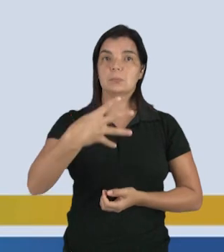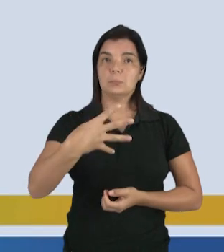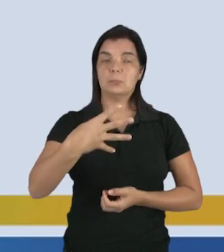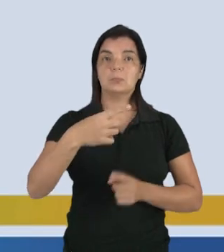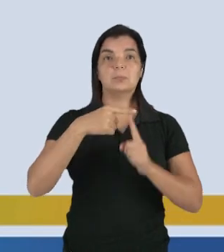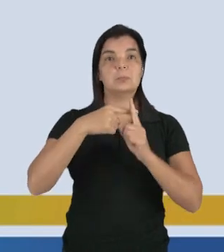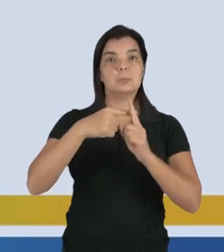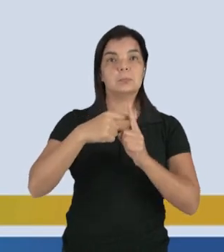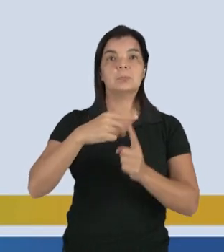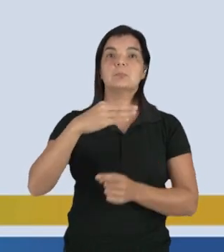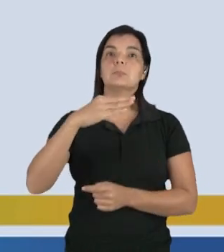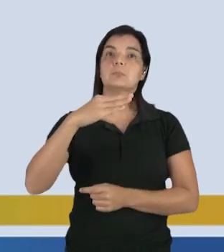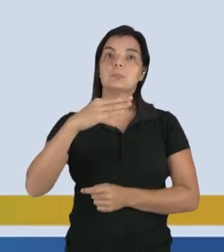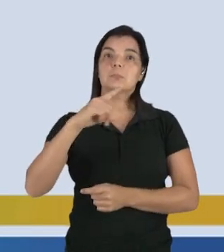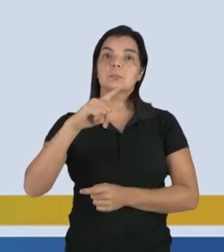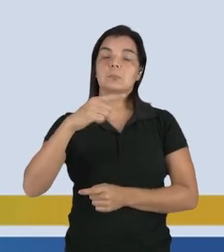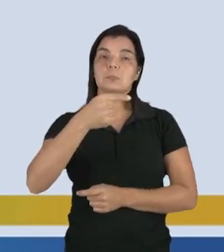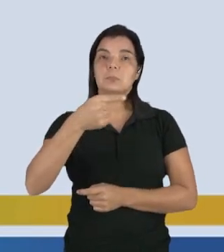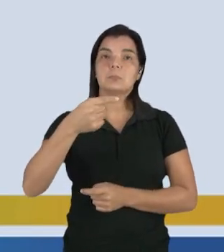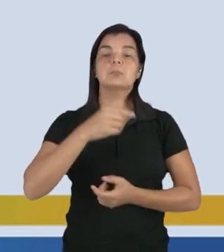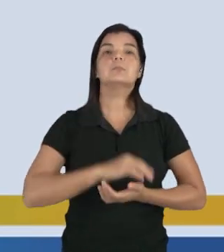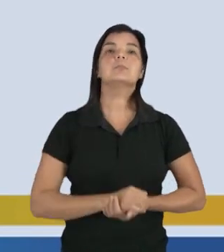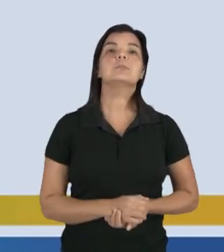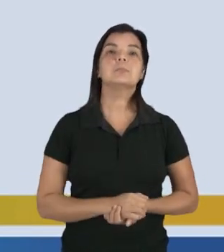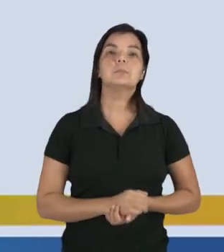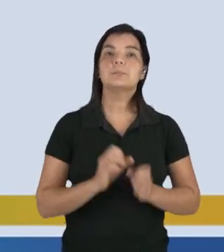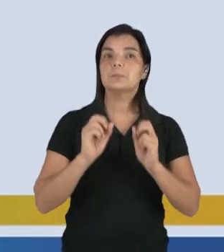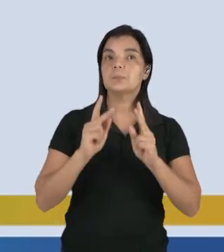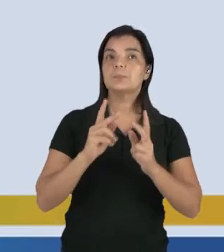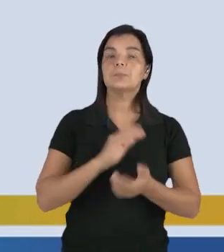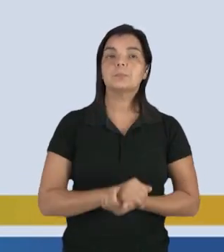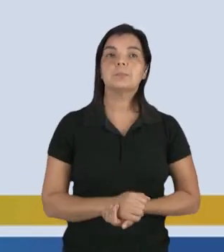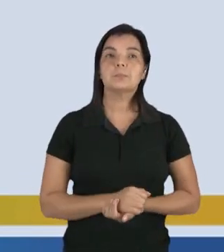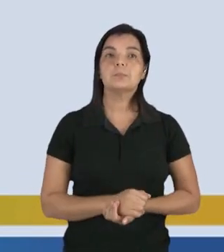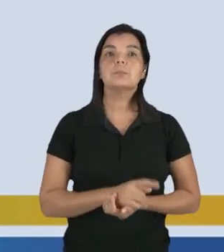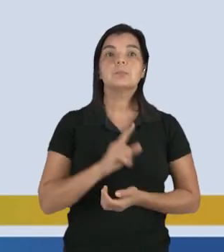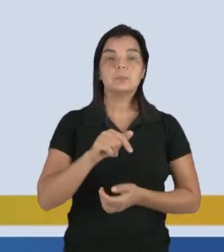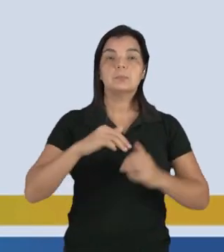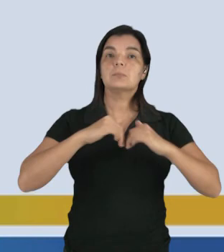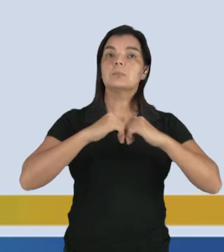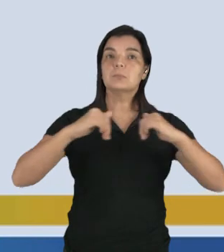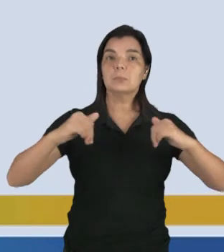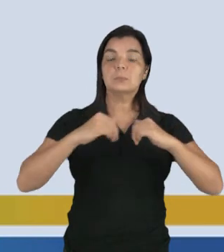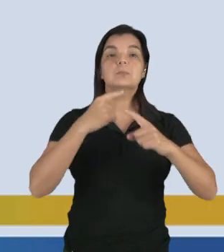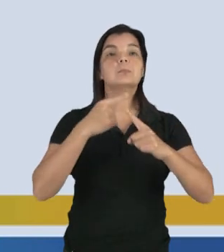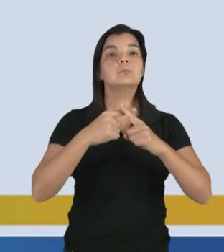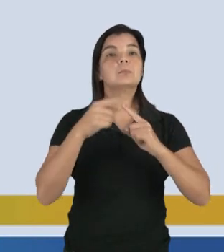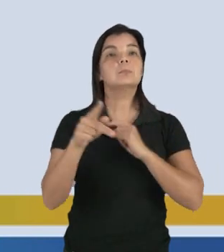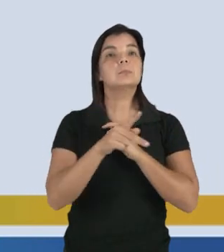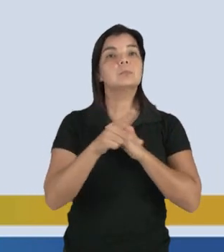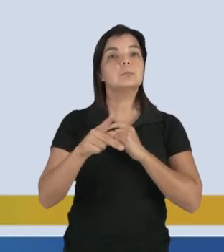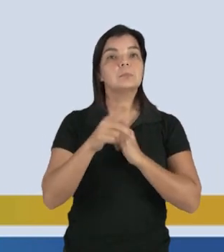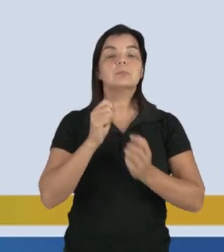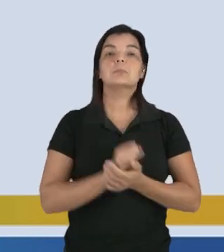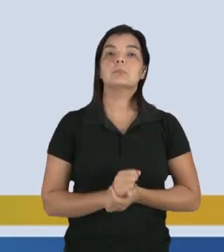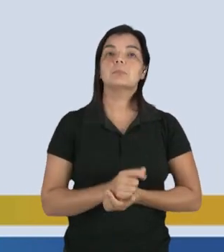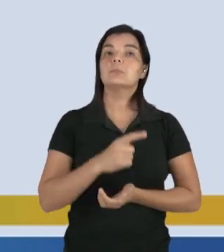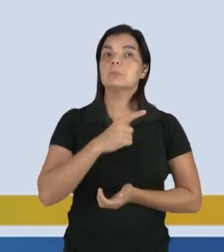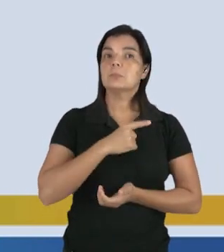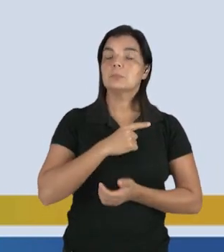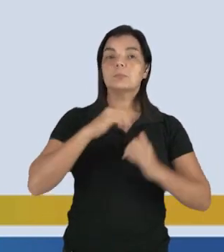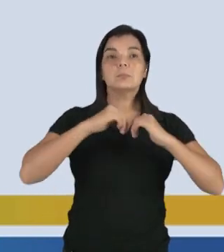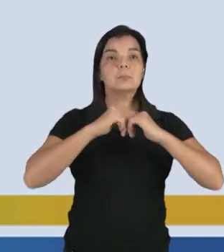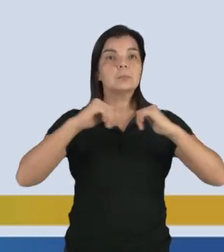liberação NH4+, mais Cl-, ok? Então, isso aqui é uma dissociação. Por quê, professora? Porque a gente